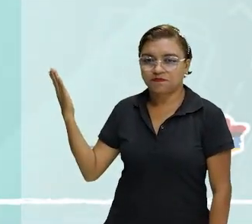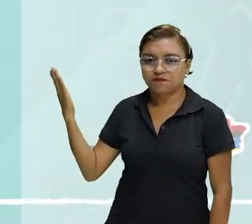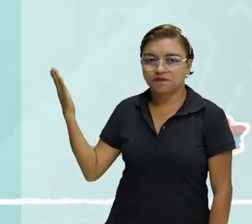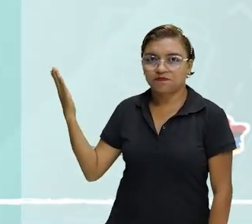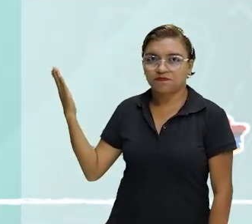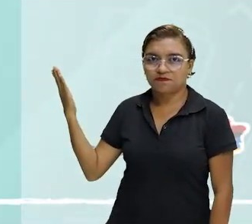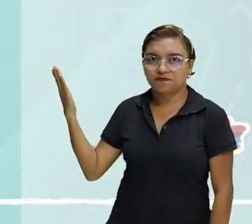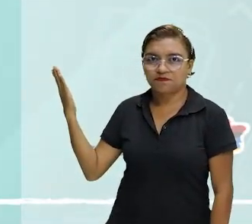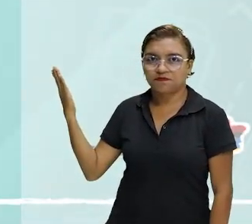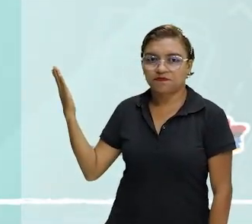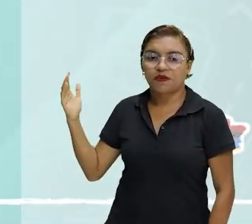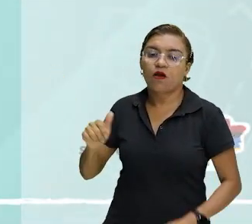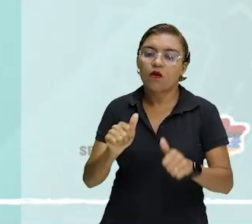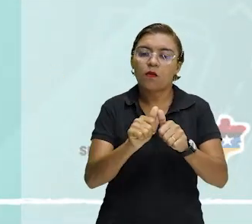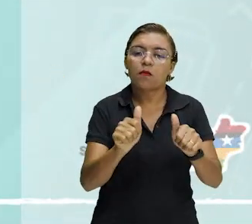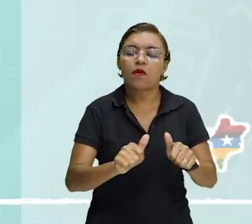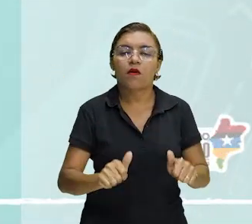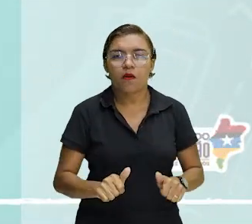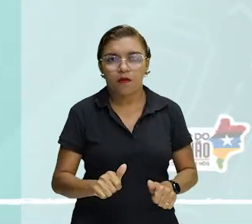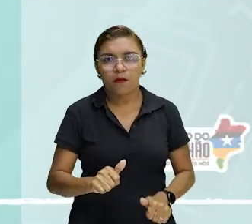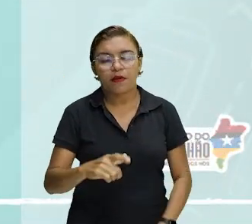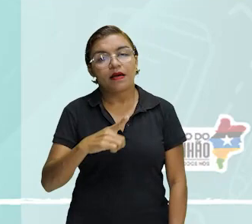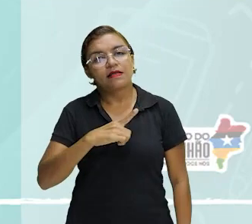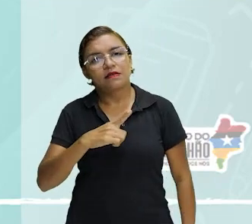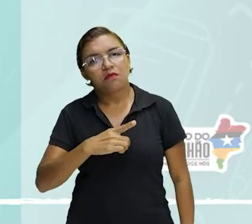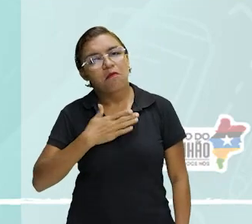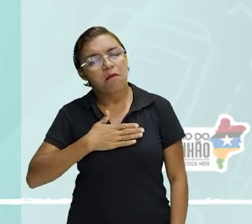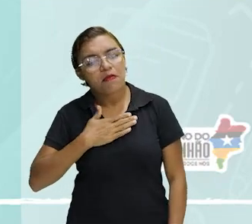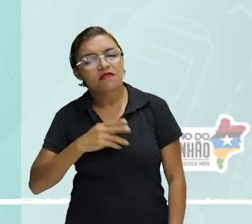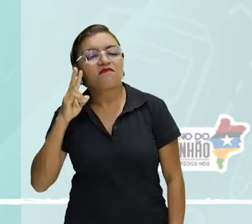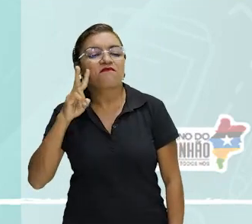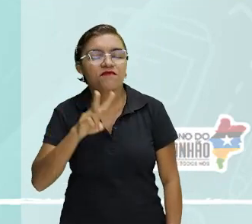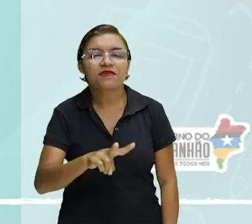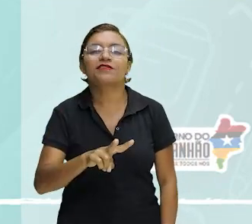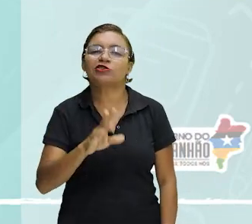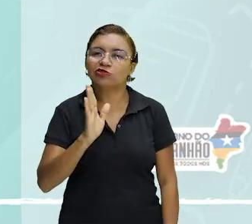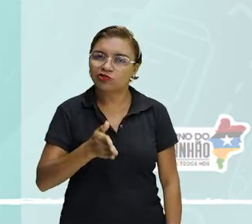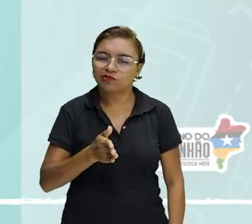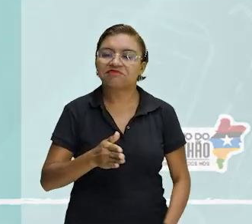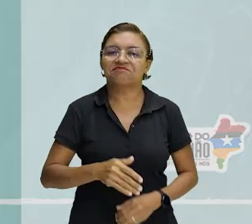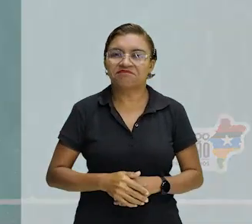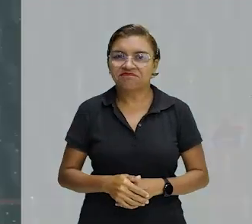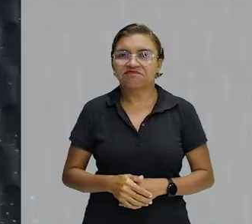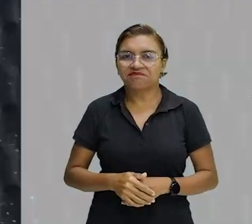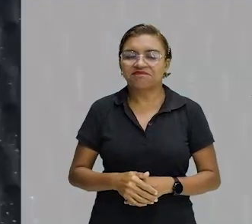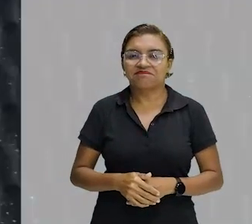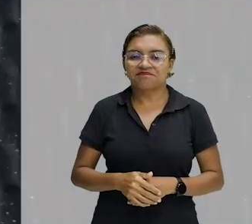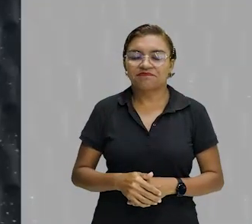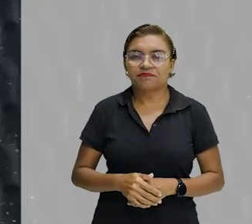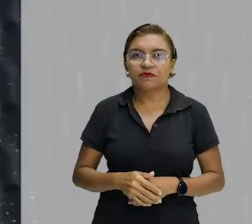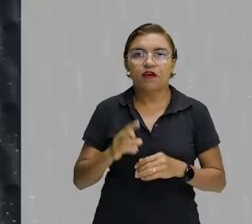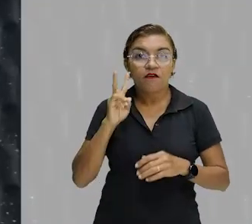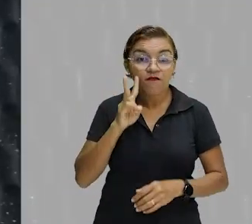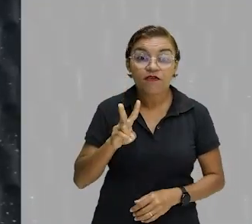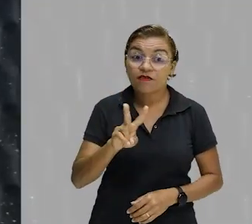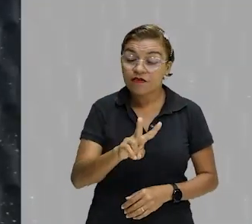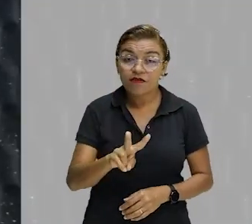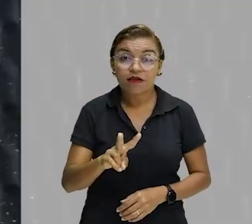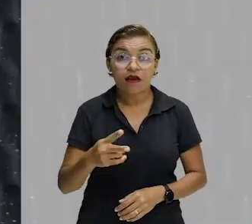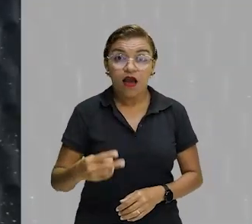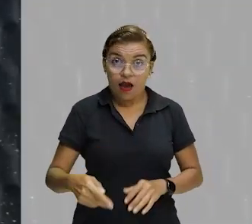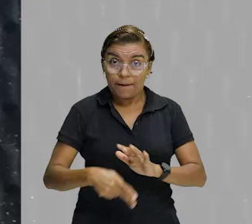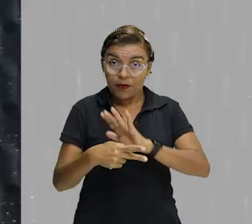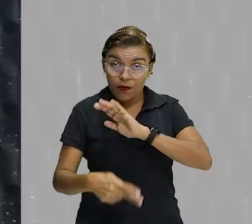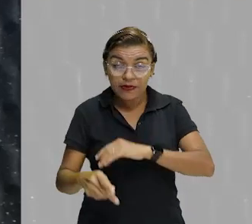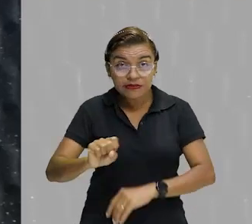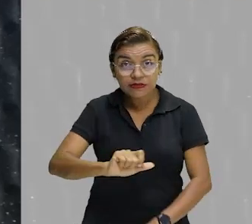Lygia Clark. Certo? Eu tive o prazer de ver essa obra, vou ser agora bem convencido de dizer isso, ao vivo e em cores, aqui em São